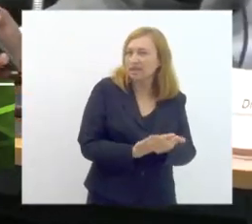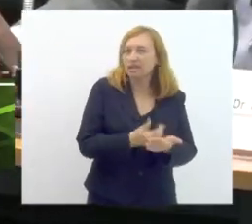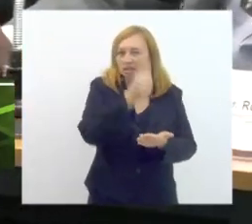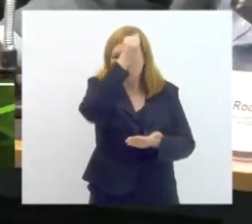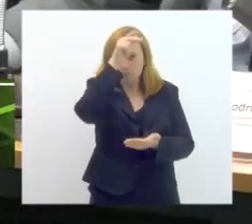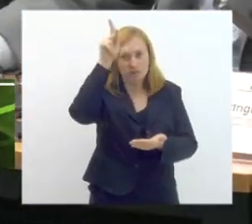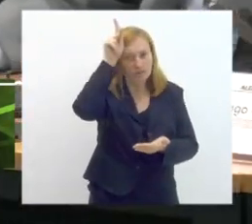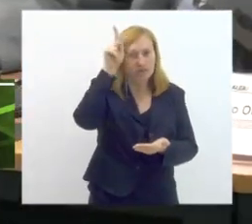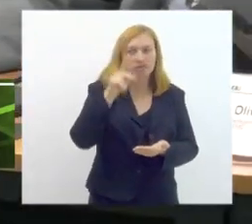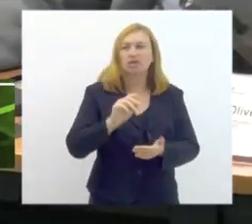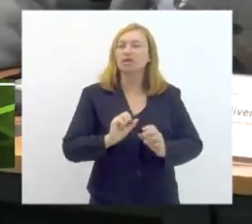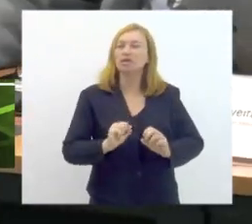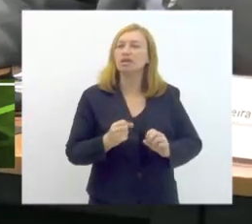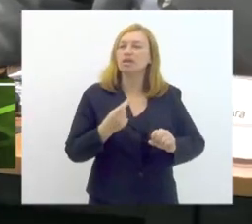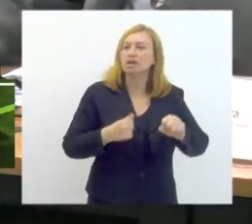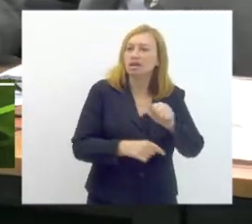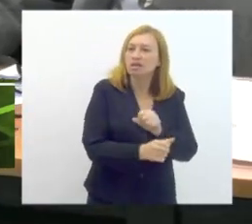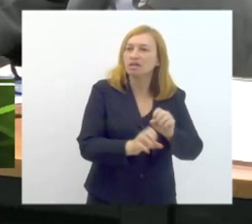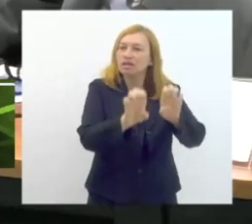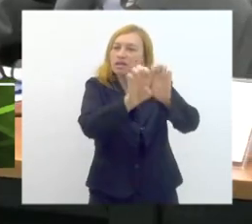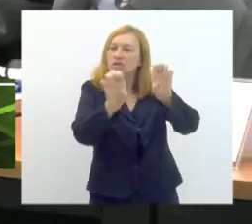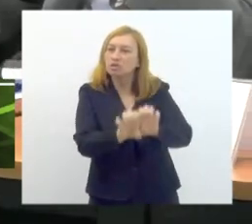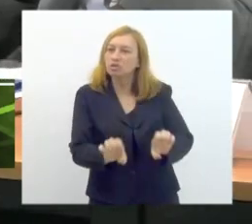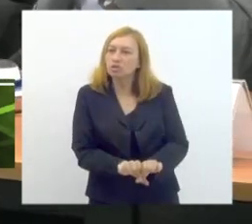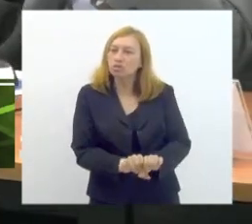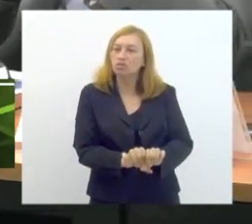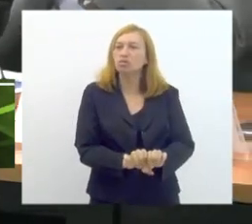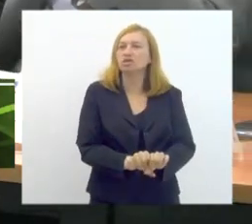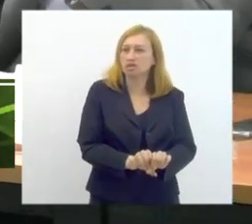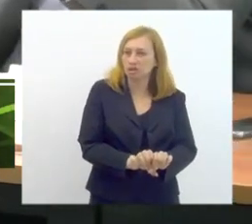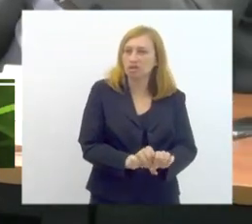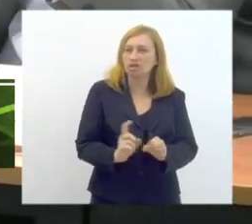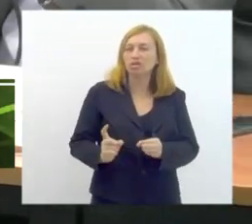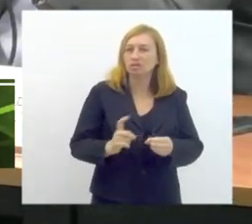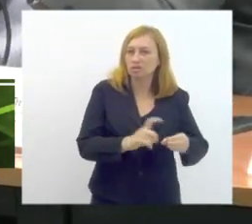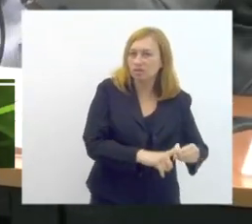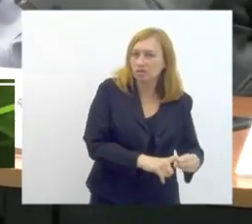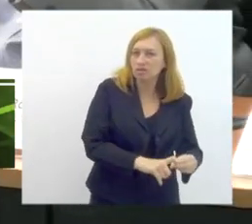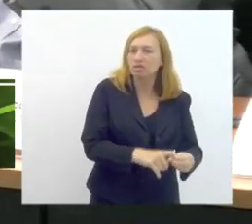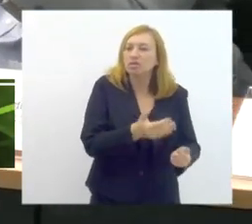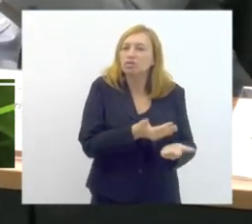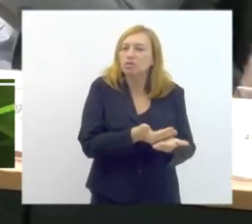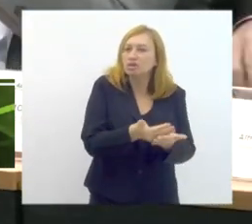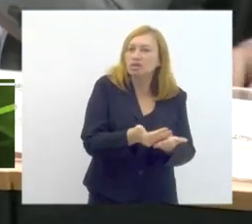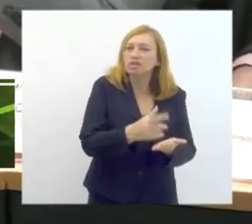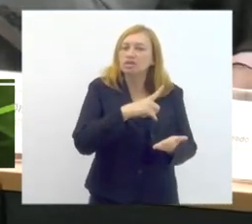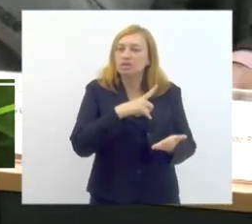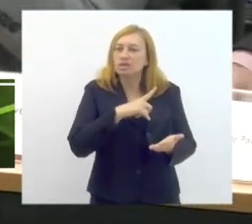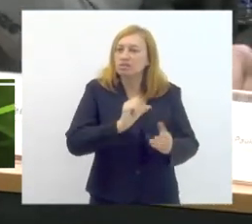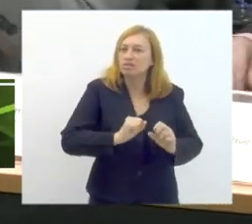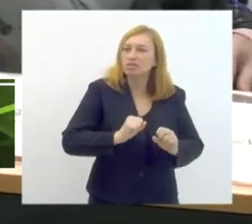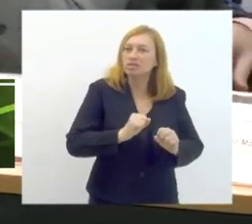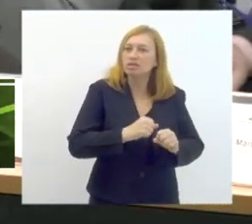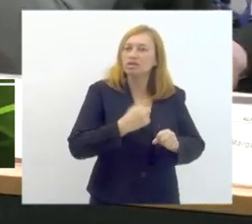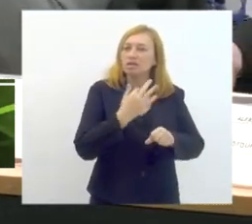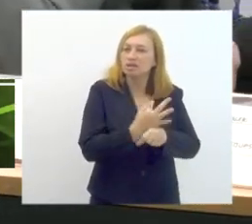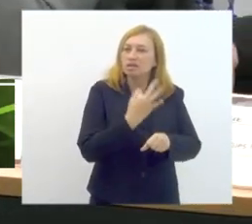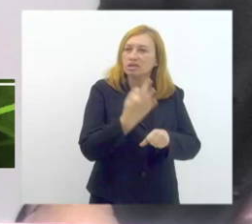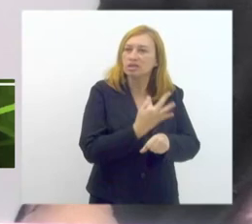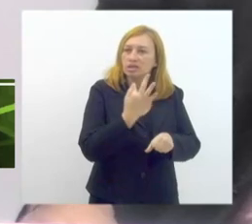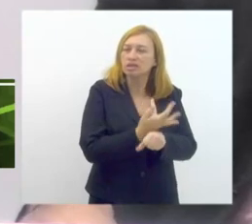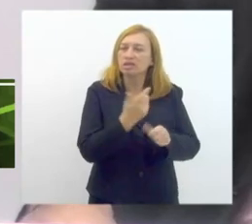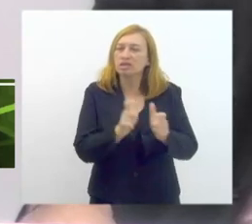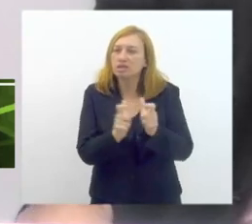prefeitos invistam na estrutura dos consórcios. No início havia uma resistência muito grande,